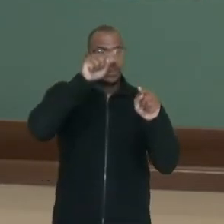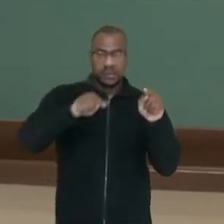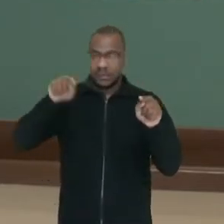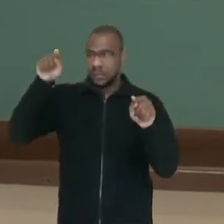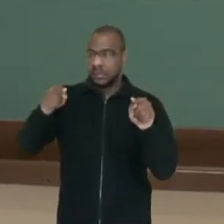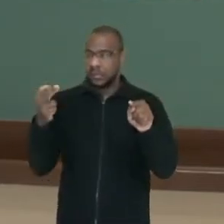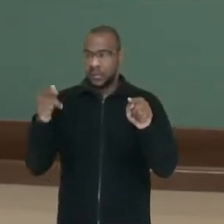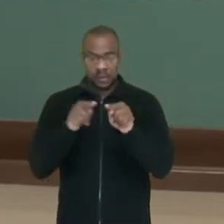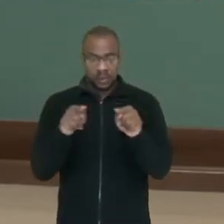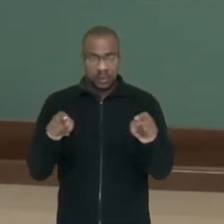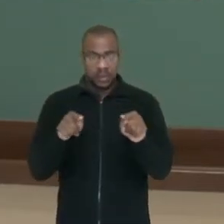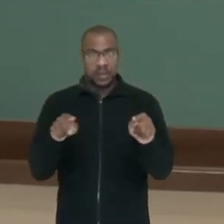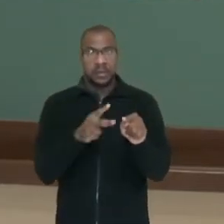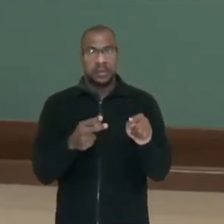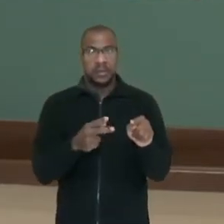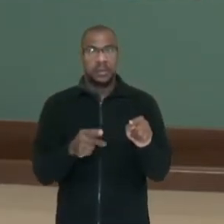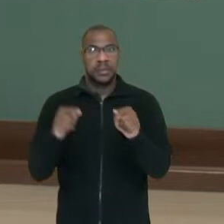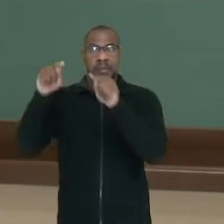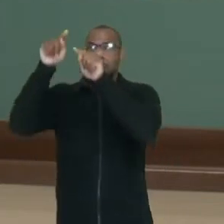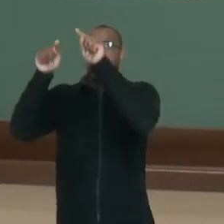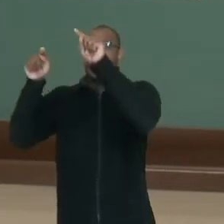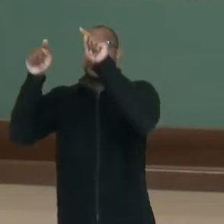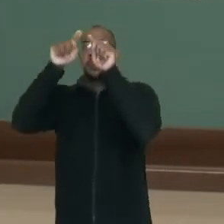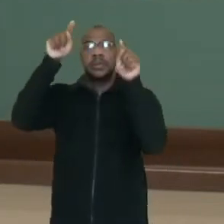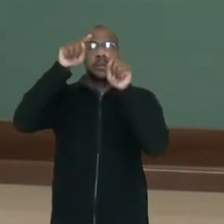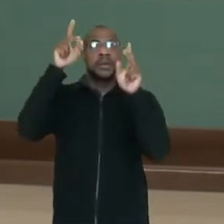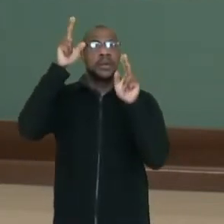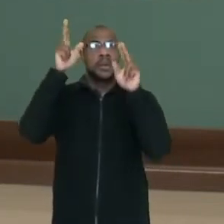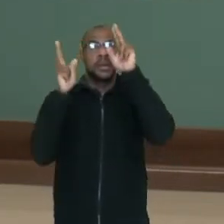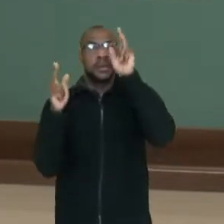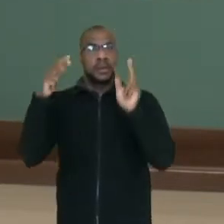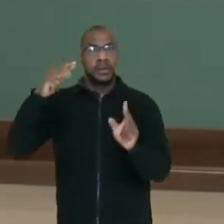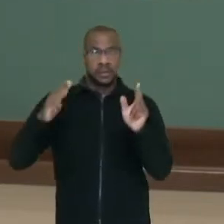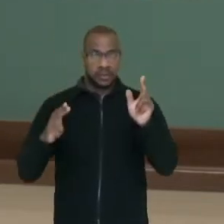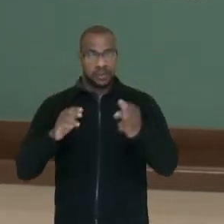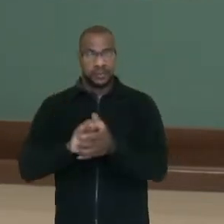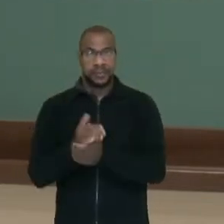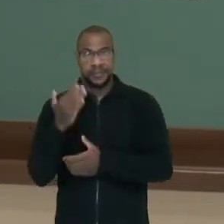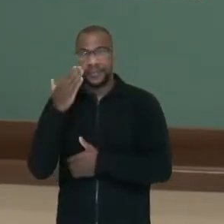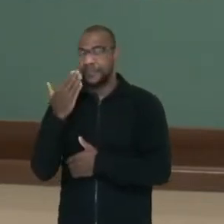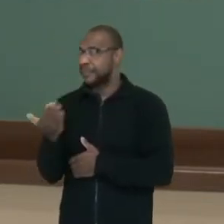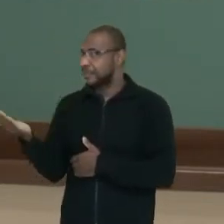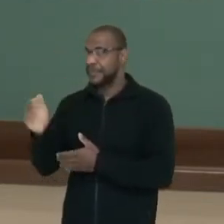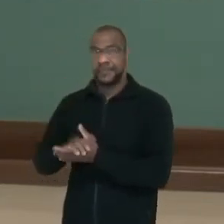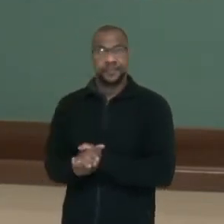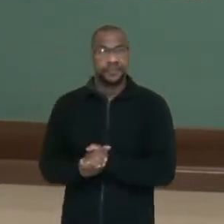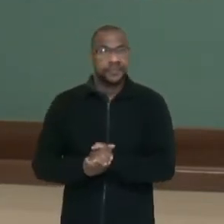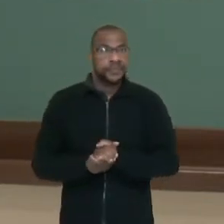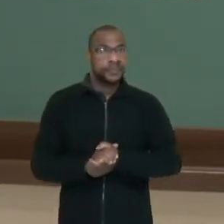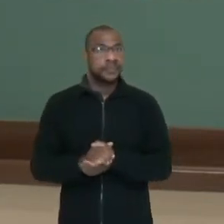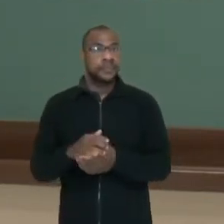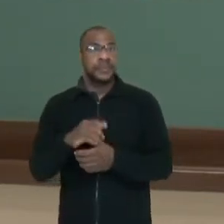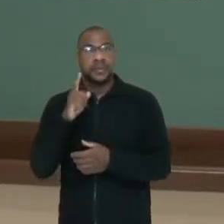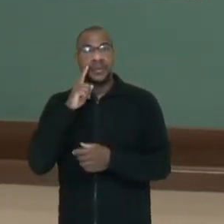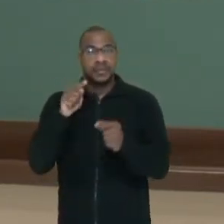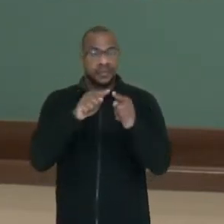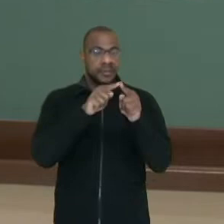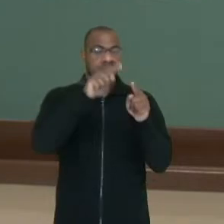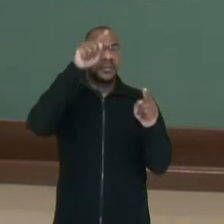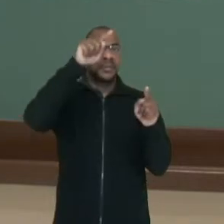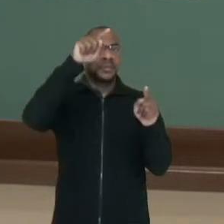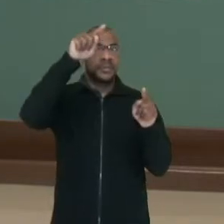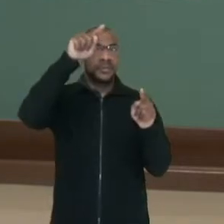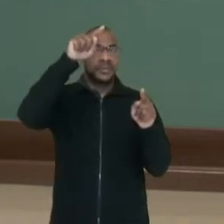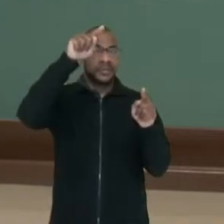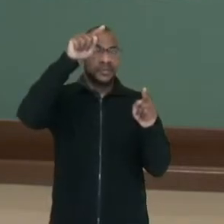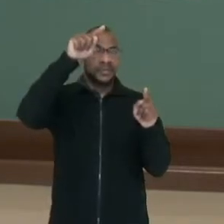pentágono regular, e todos os ângulos internos medem 108 graus. No caso do triângulo, todos os lados